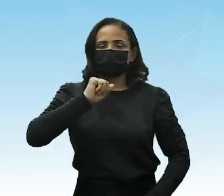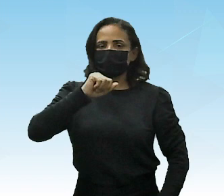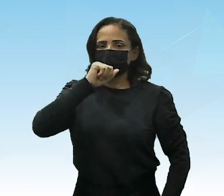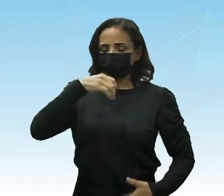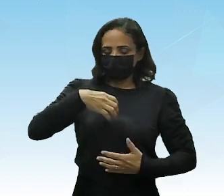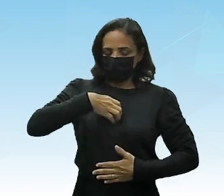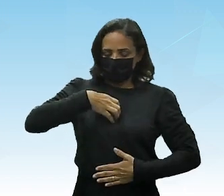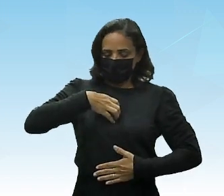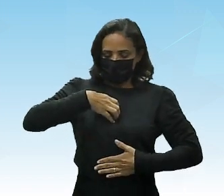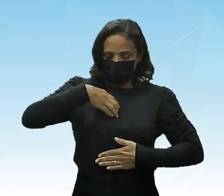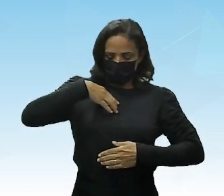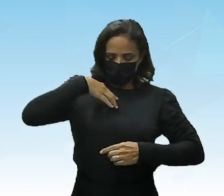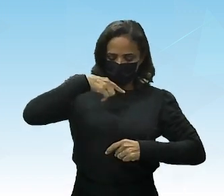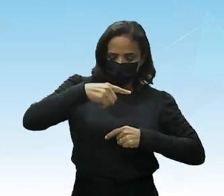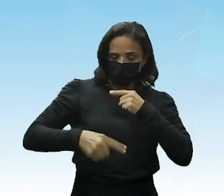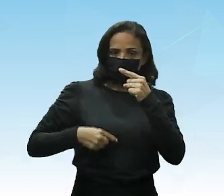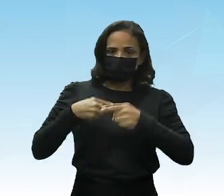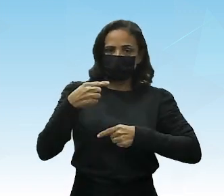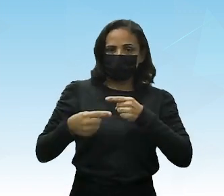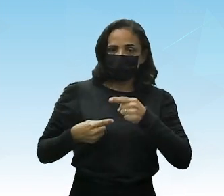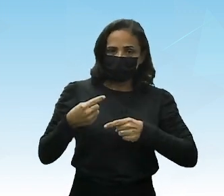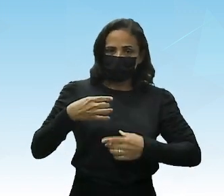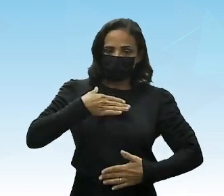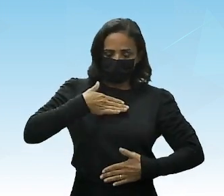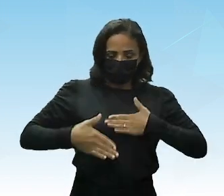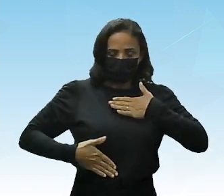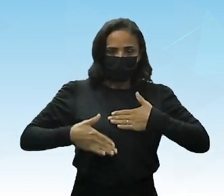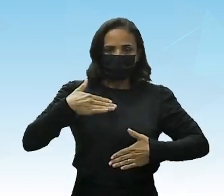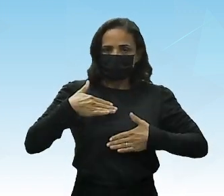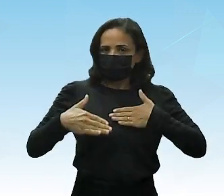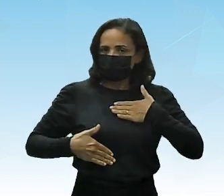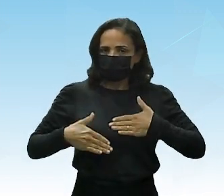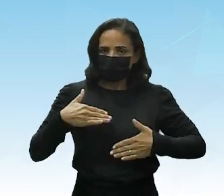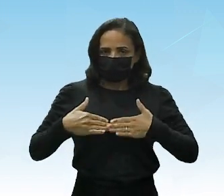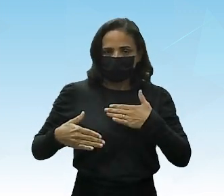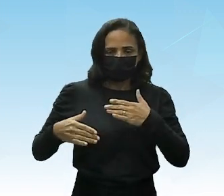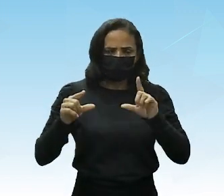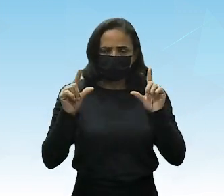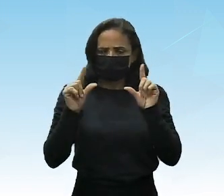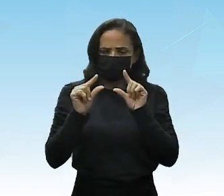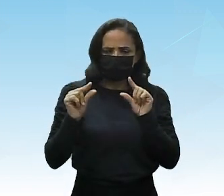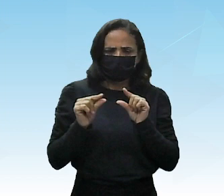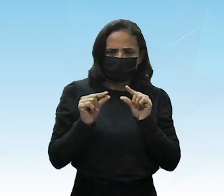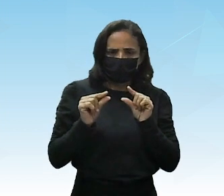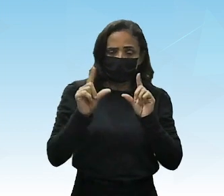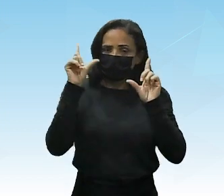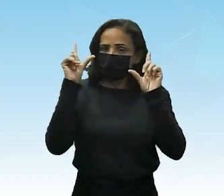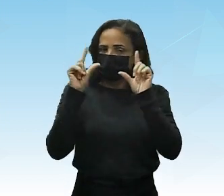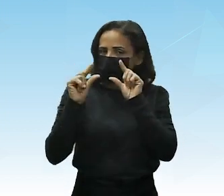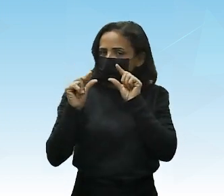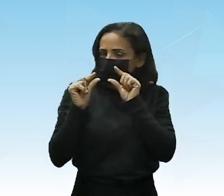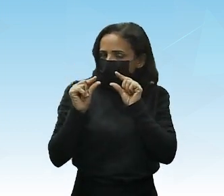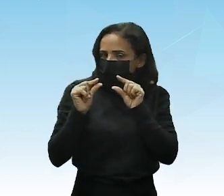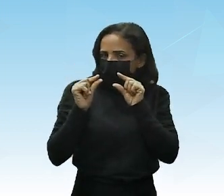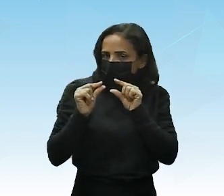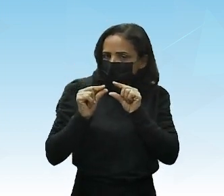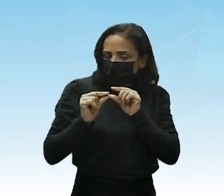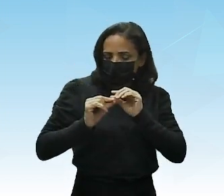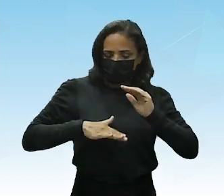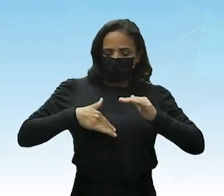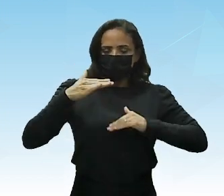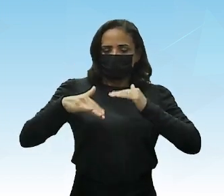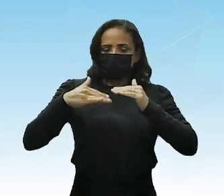estimulada. A proteína RH do primeiro filho que nasceu ficou dentro do corpo dela, um pouquinho. E esse pouquinho fez com que ela